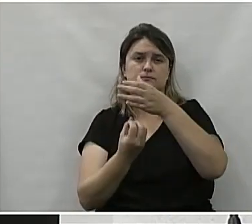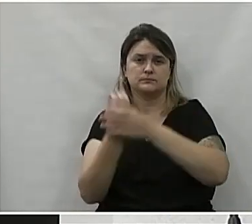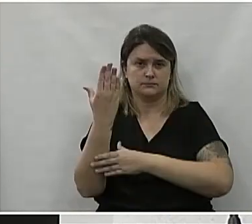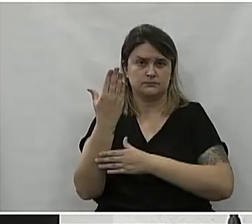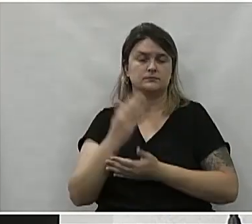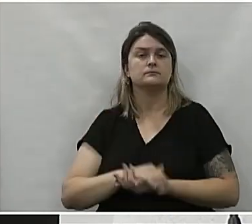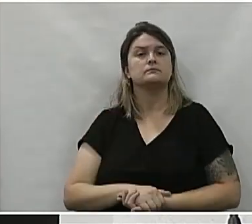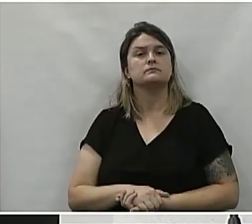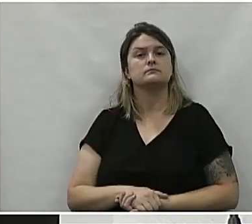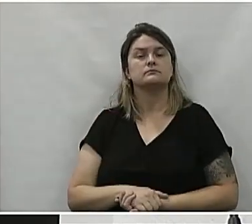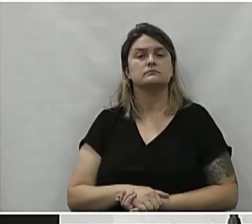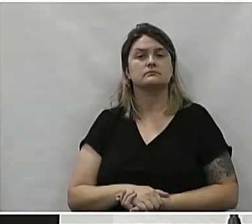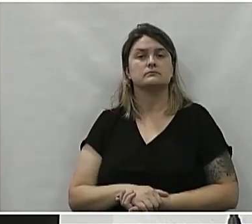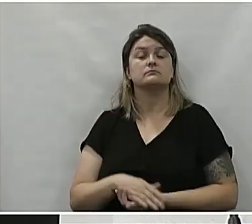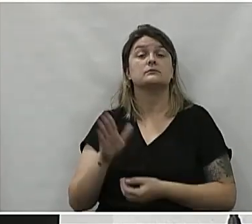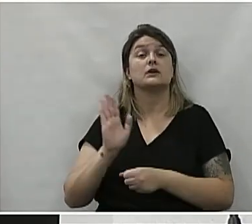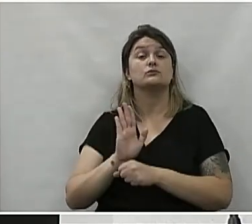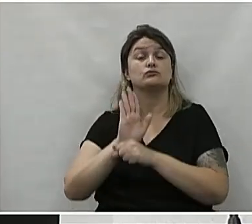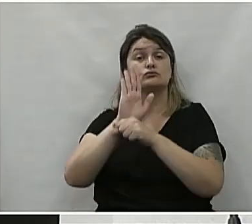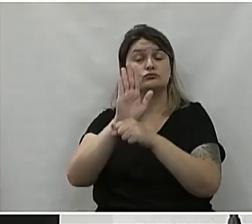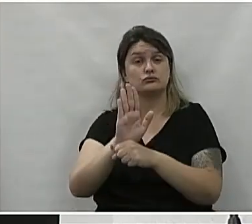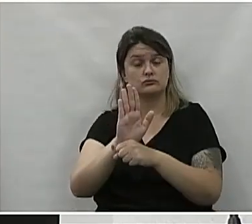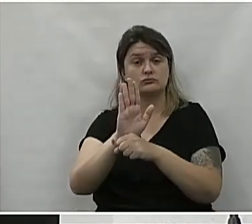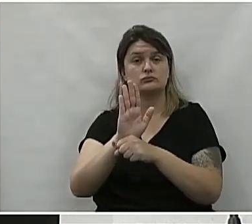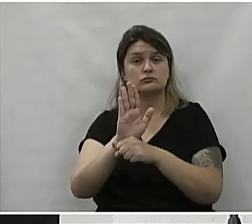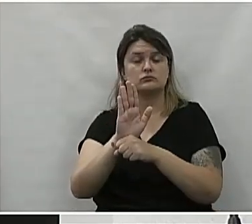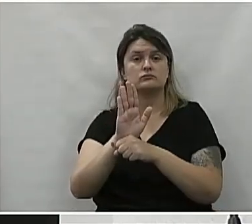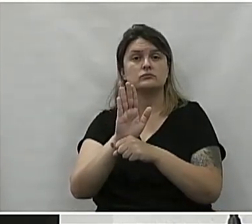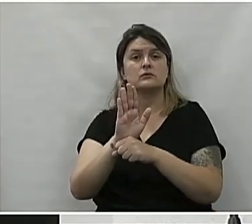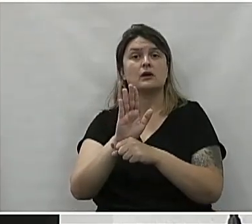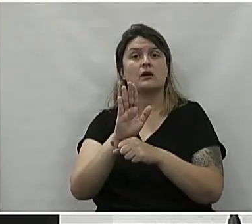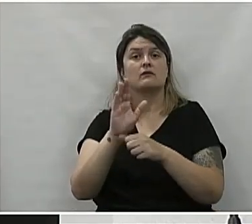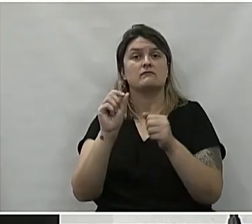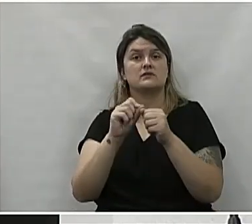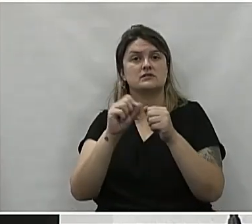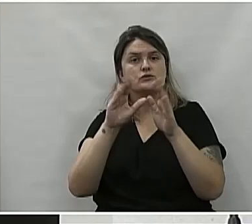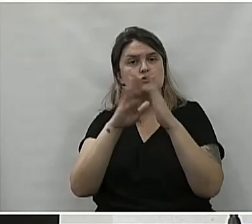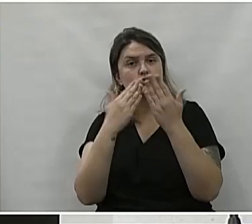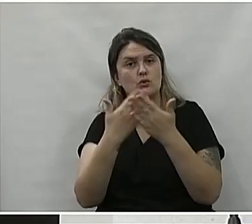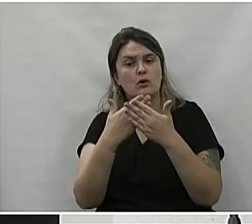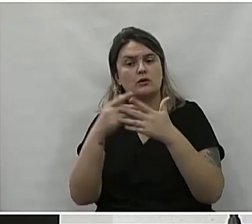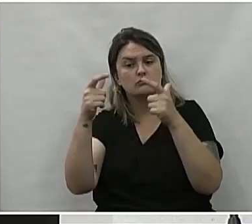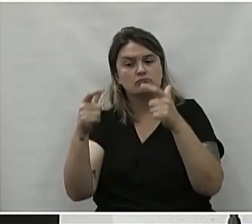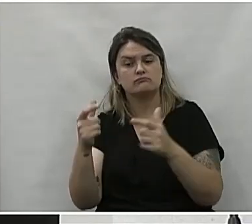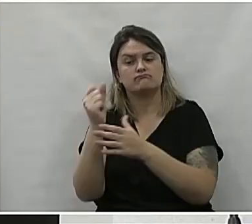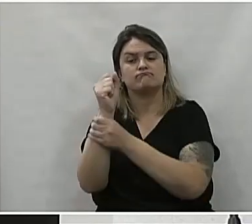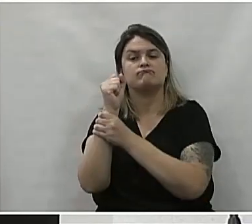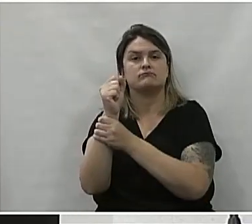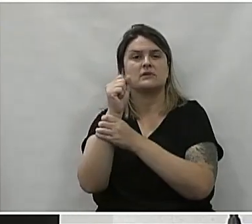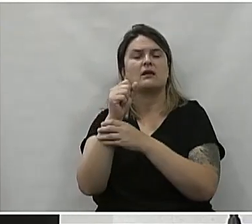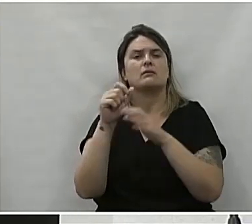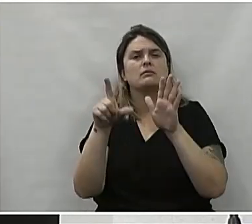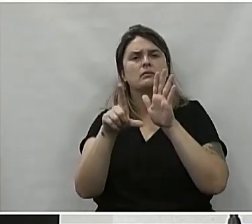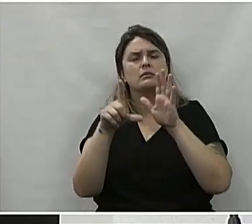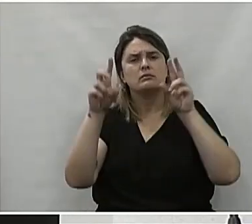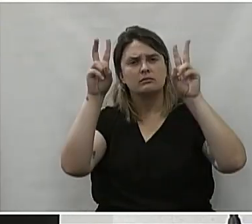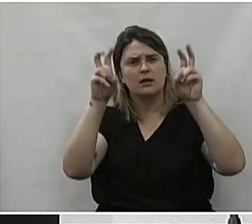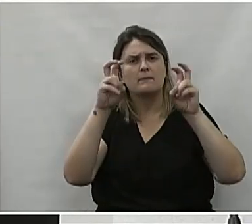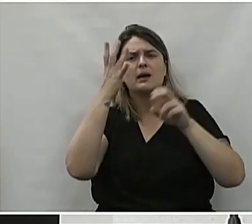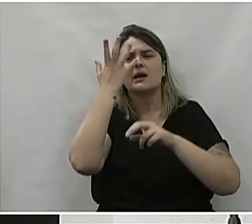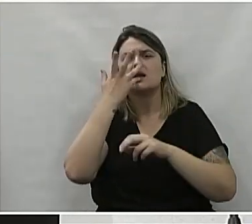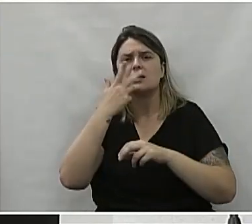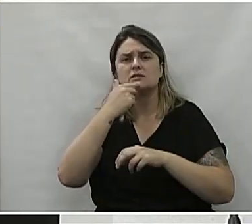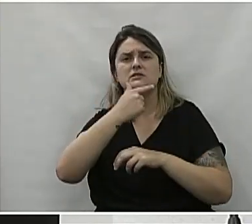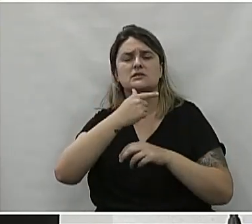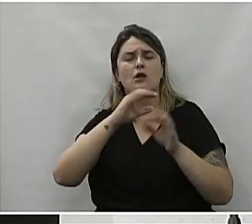Do programa Contribuindo assim Em tornar a escola Um ambiente seguro Cujo lema É manter nossas crianças